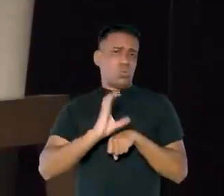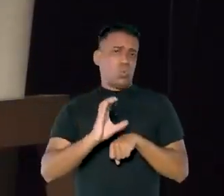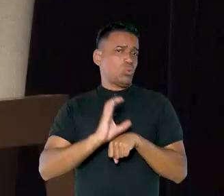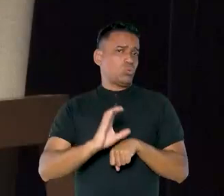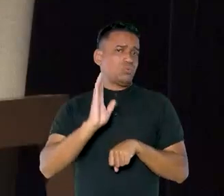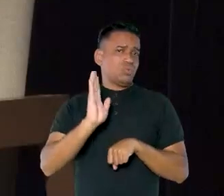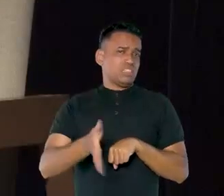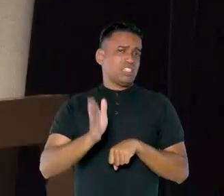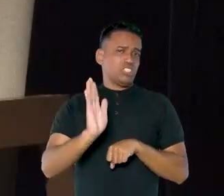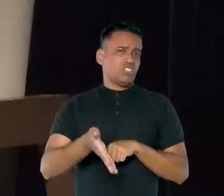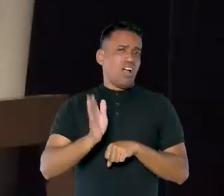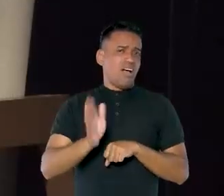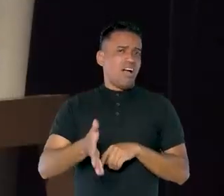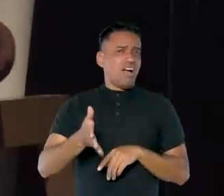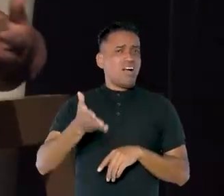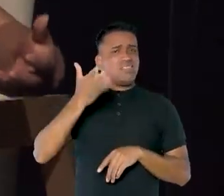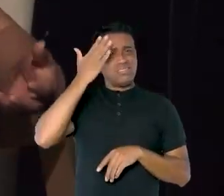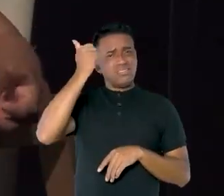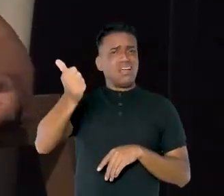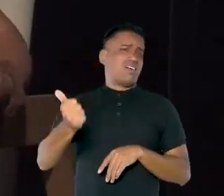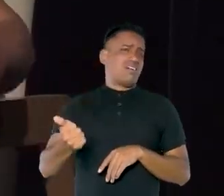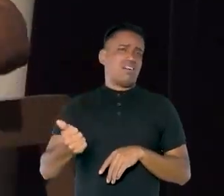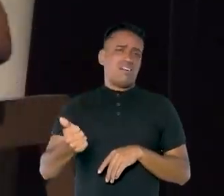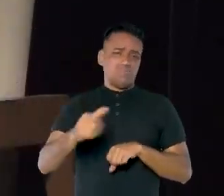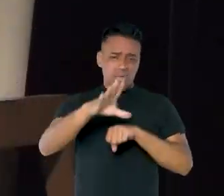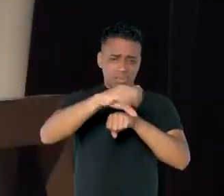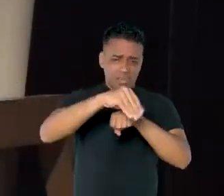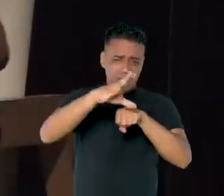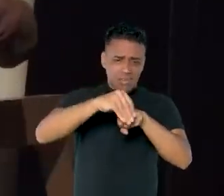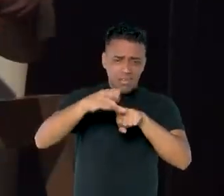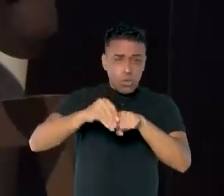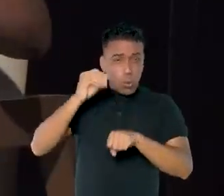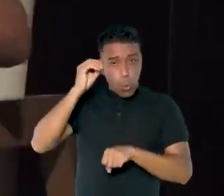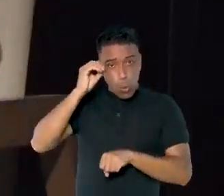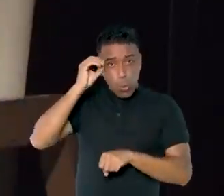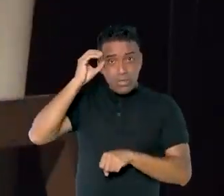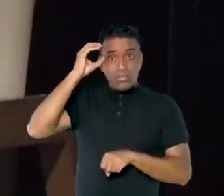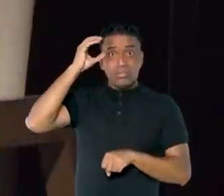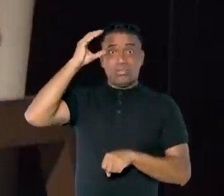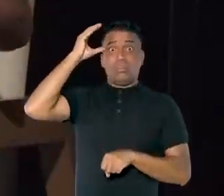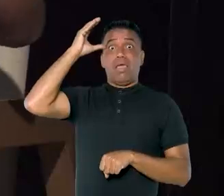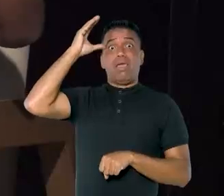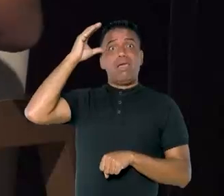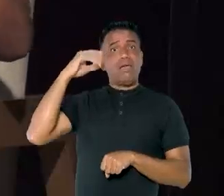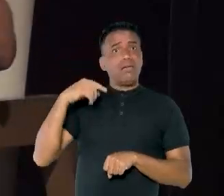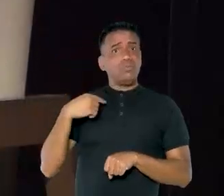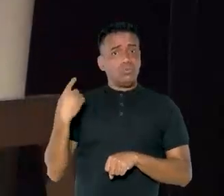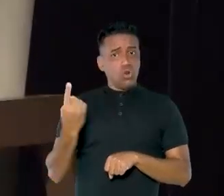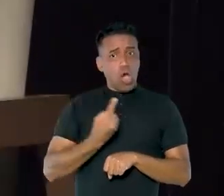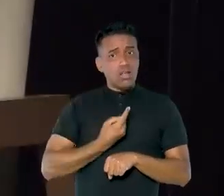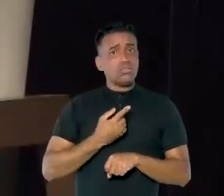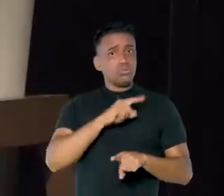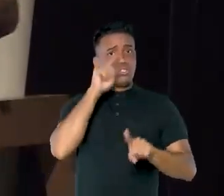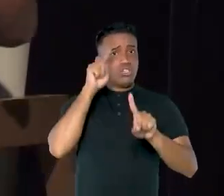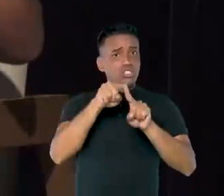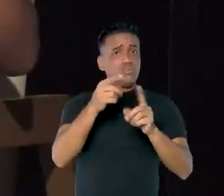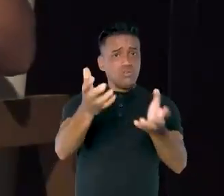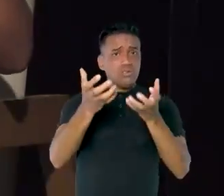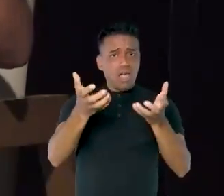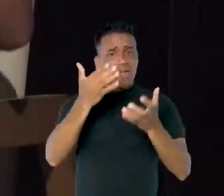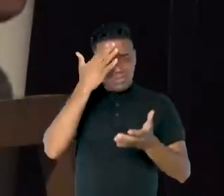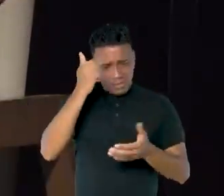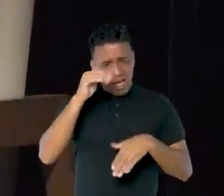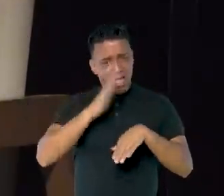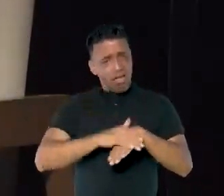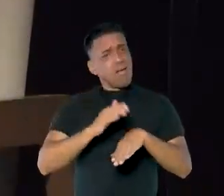já somos detentora do conhecimento, do saber, o que a gente quer, o que a gente sabe